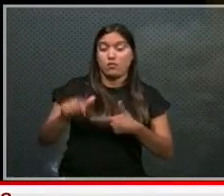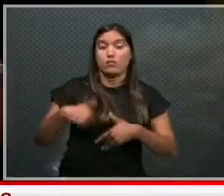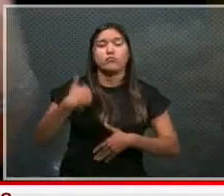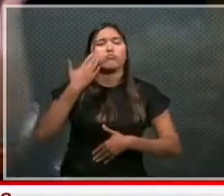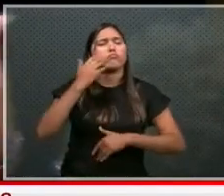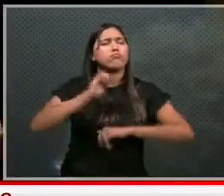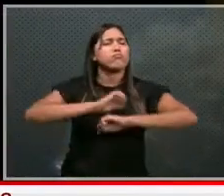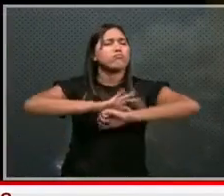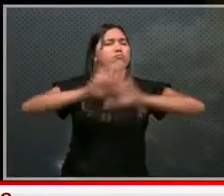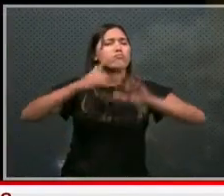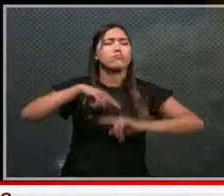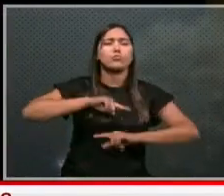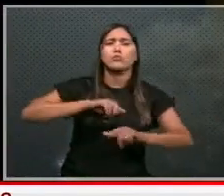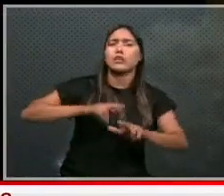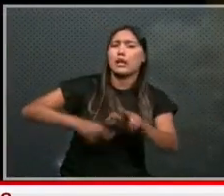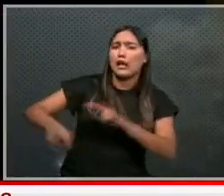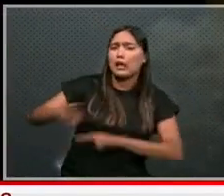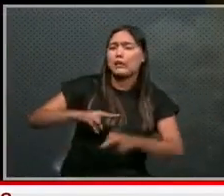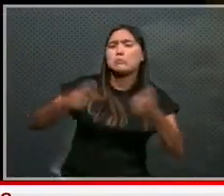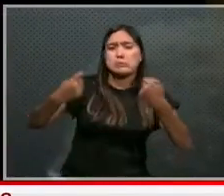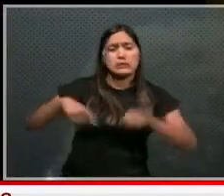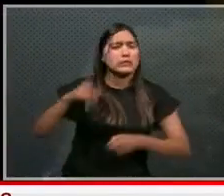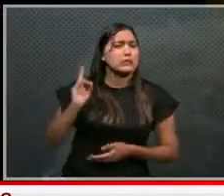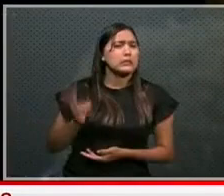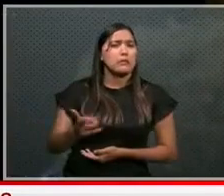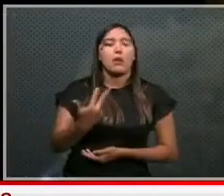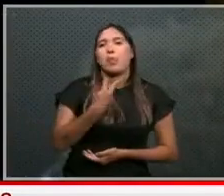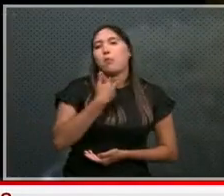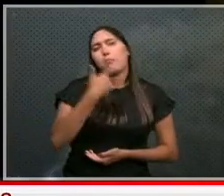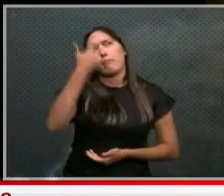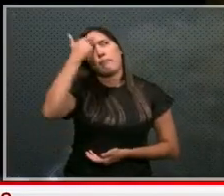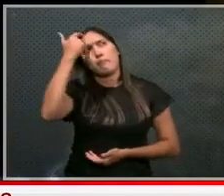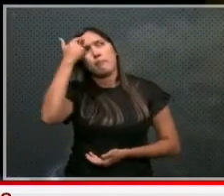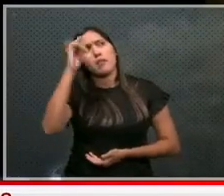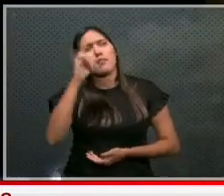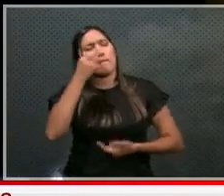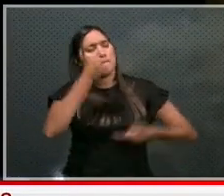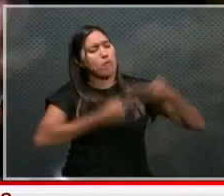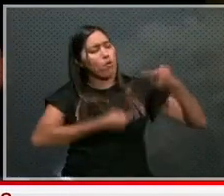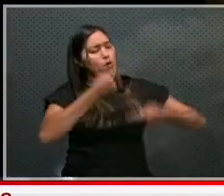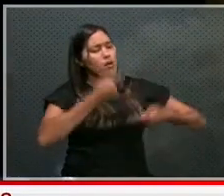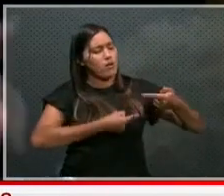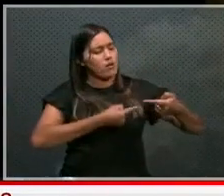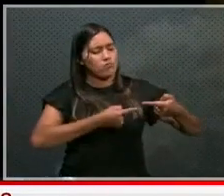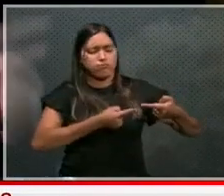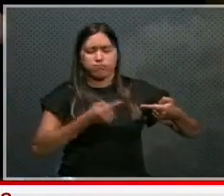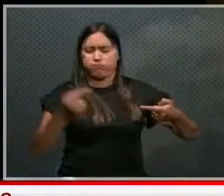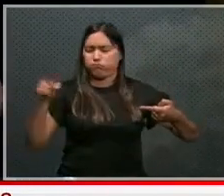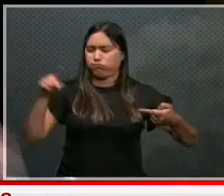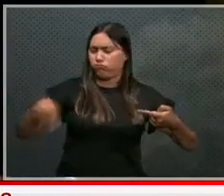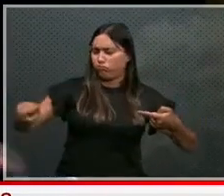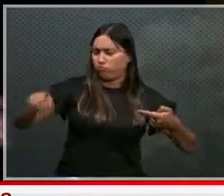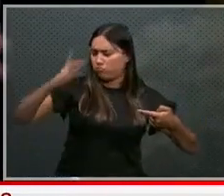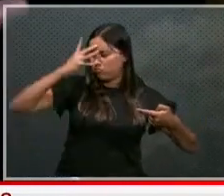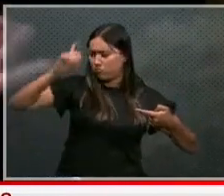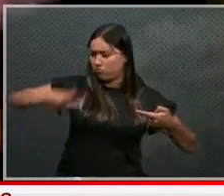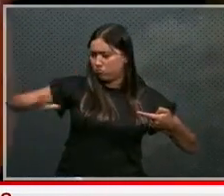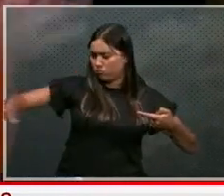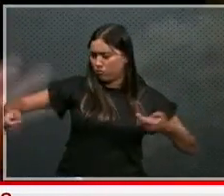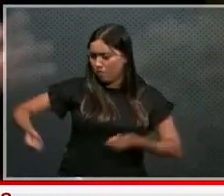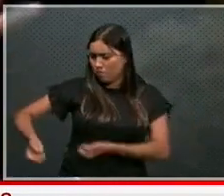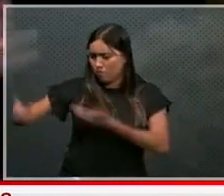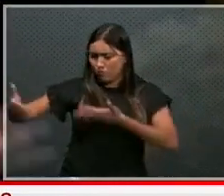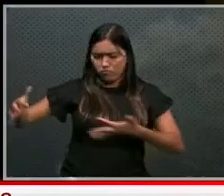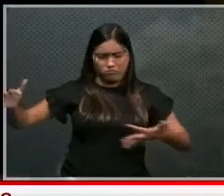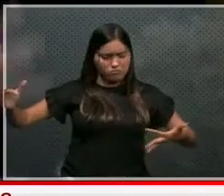tem que ser feita sempre né não se pode pensar a política sem estar junto daqueles e daquelas que